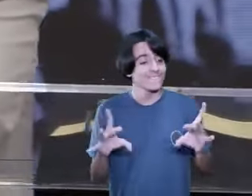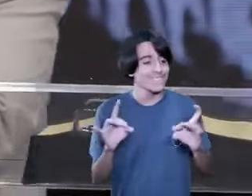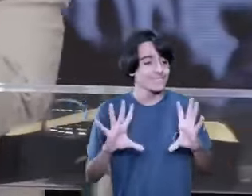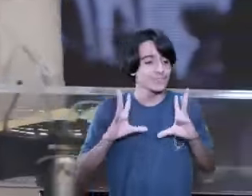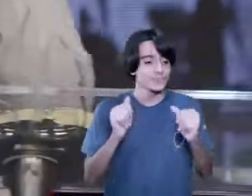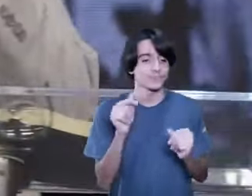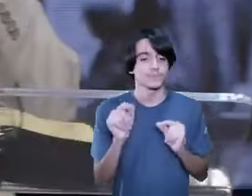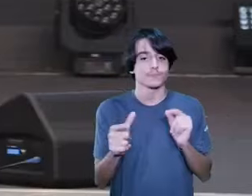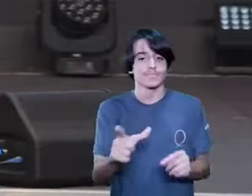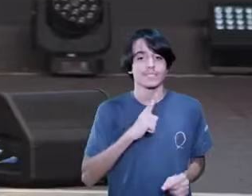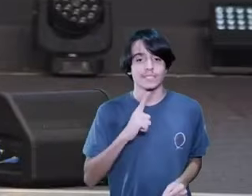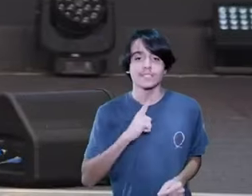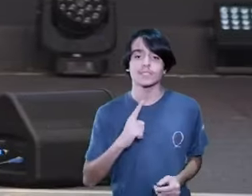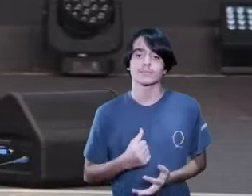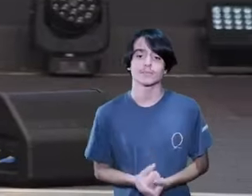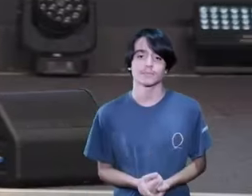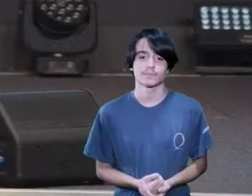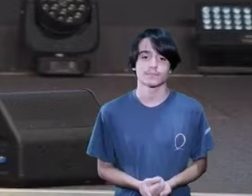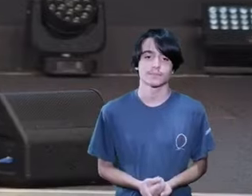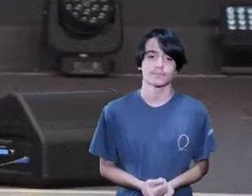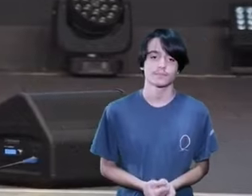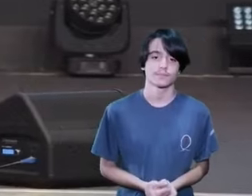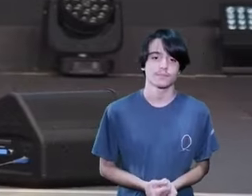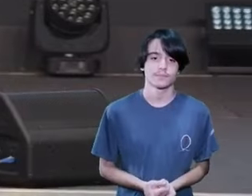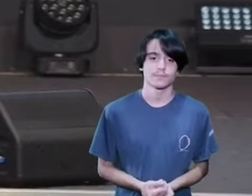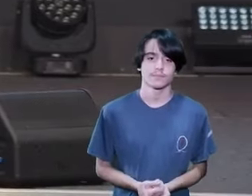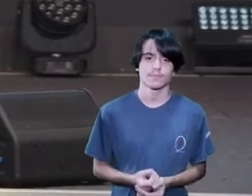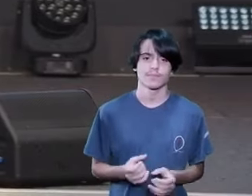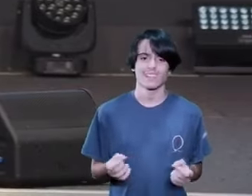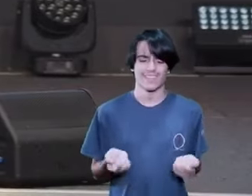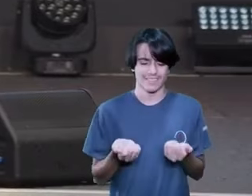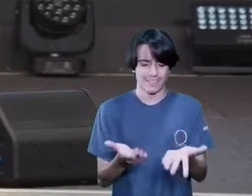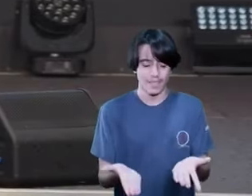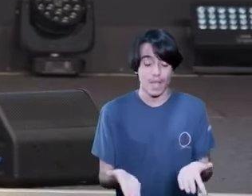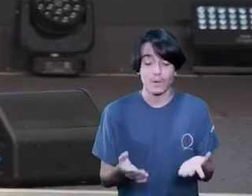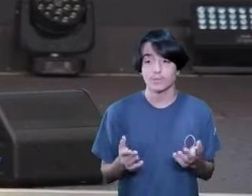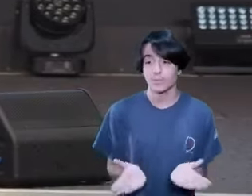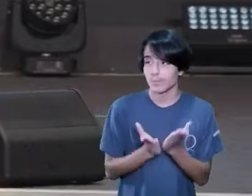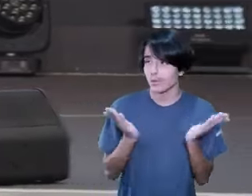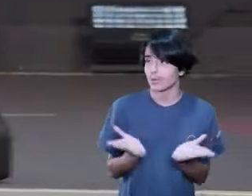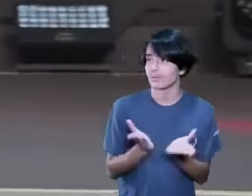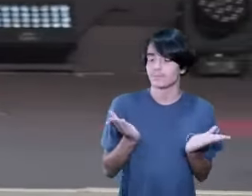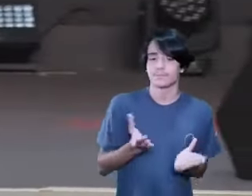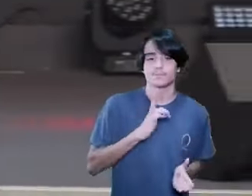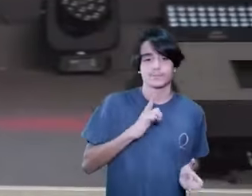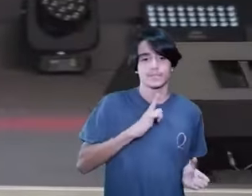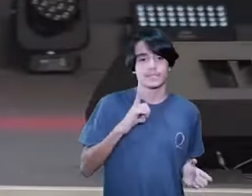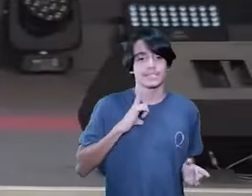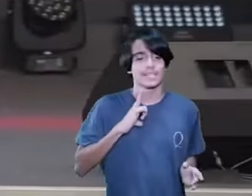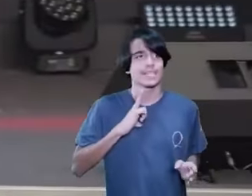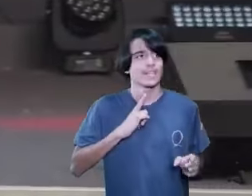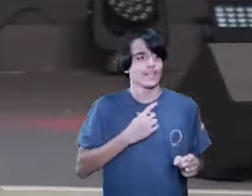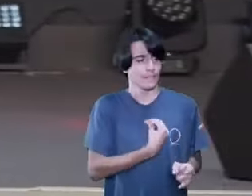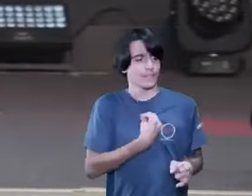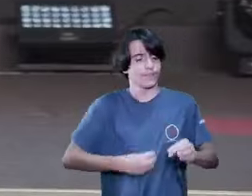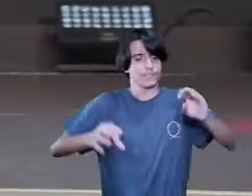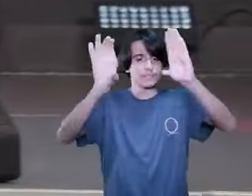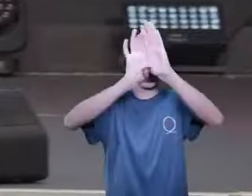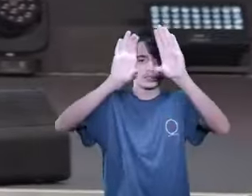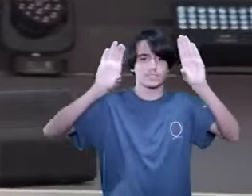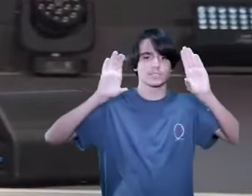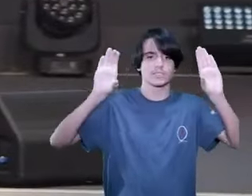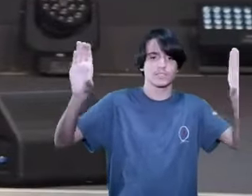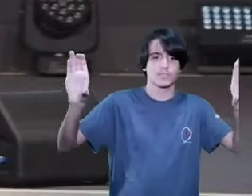que tens, distribui aos pobres, terás um tesouro no céu, e depois vem